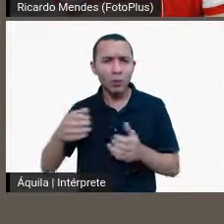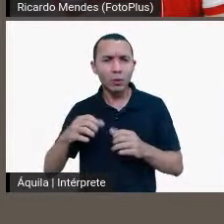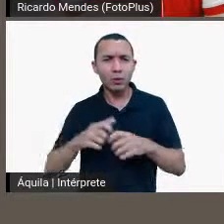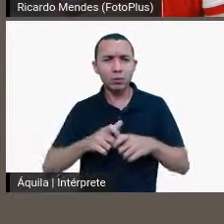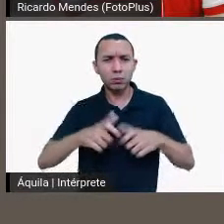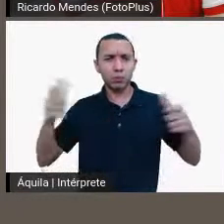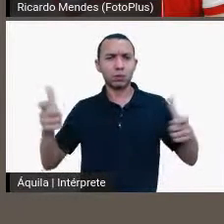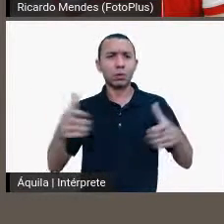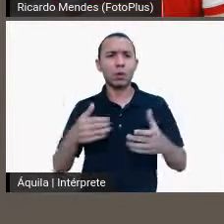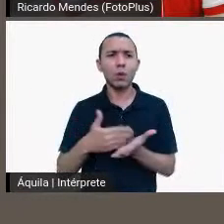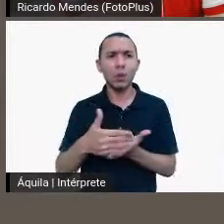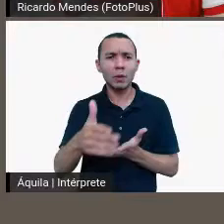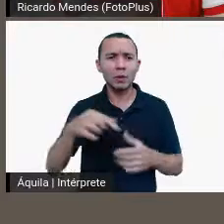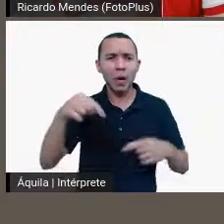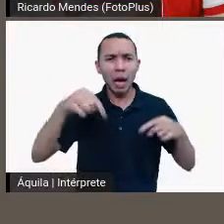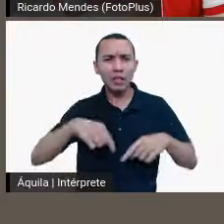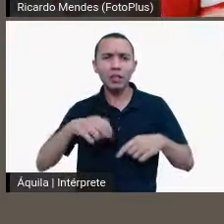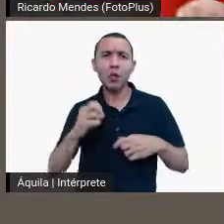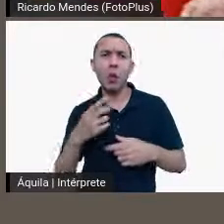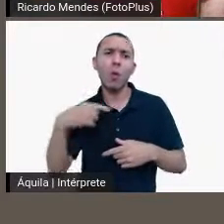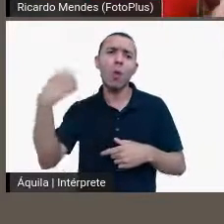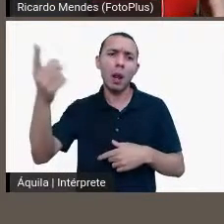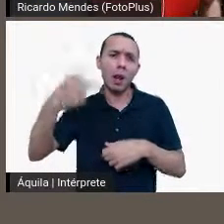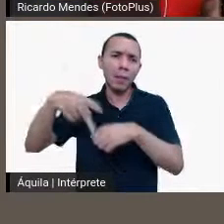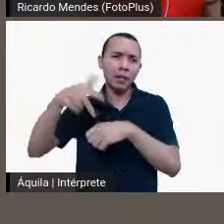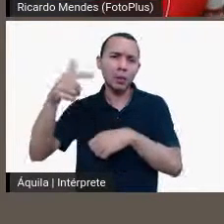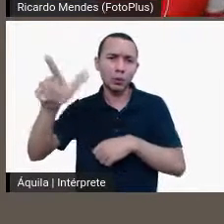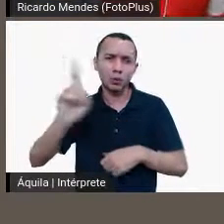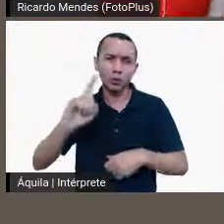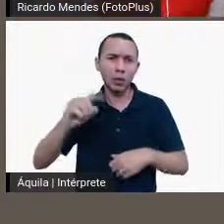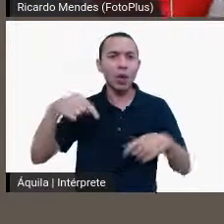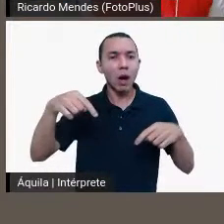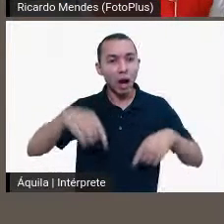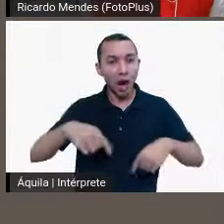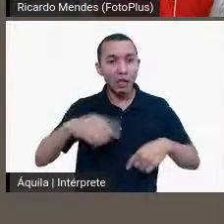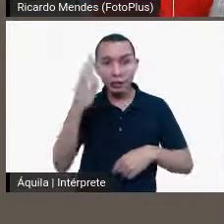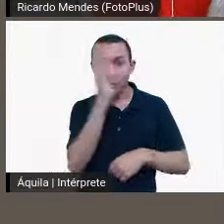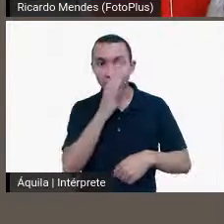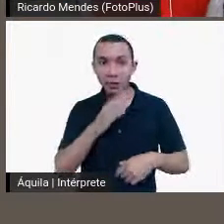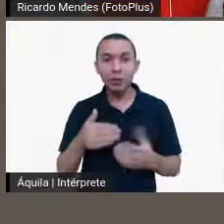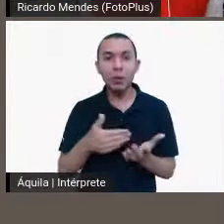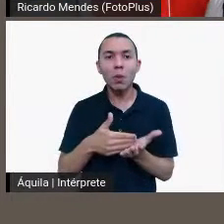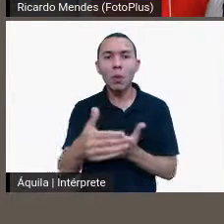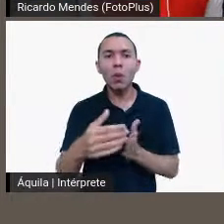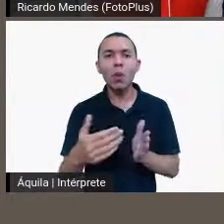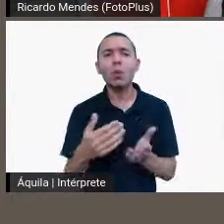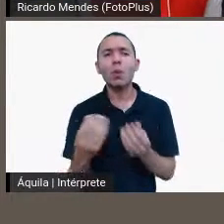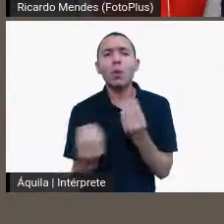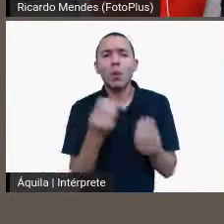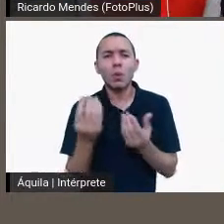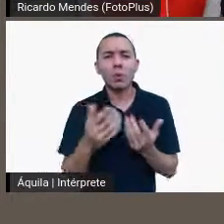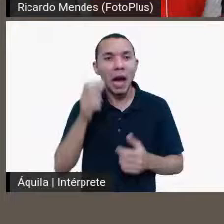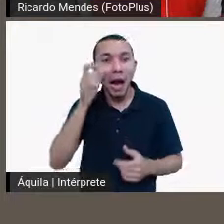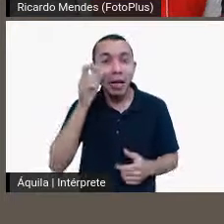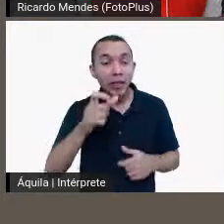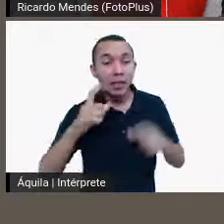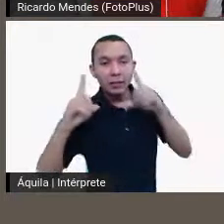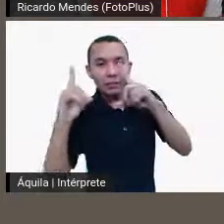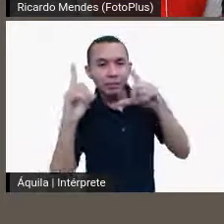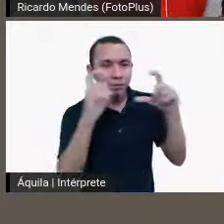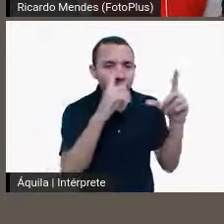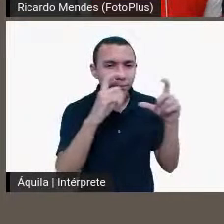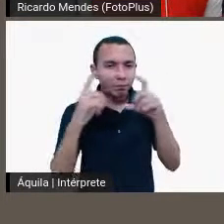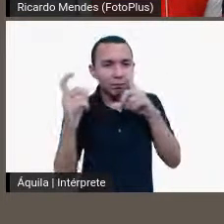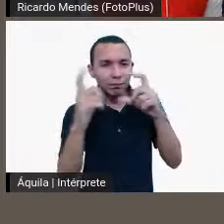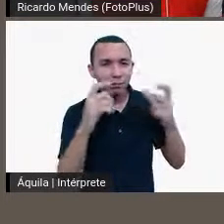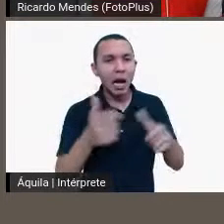mais extensivamente nem aqui nem no exterior. Entre nós, o momento foi marcado por uma expansão do interesse pela fotografia, com uma